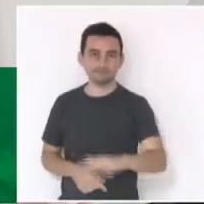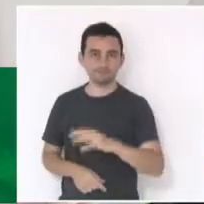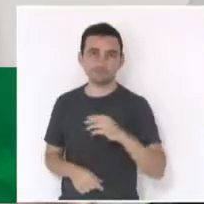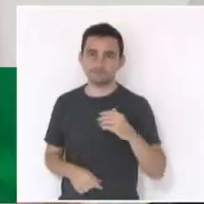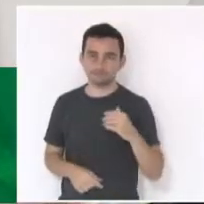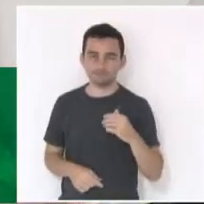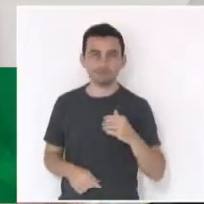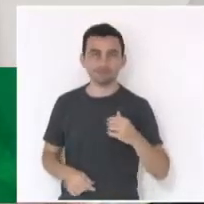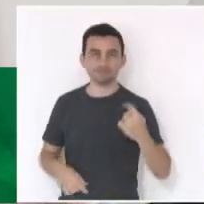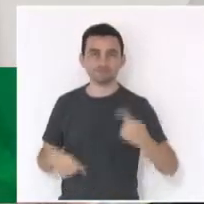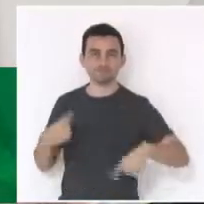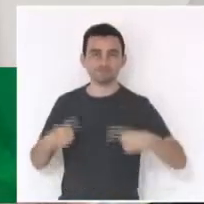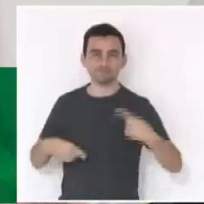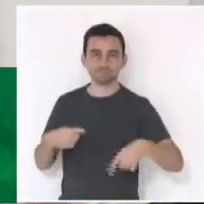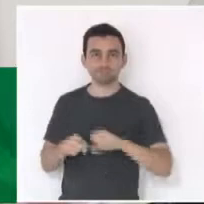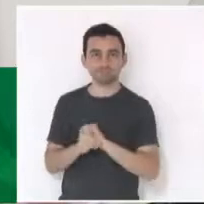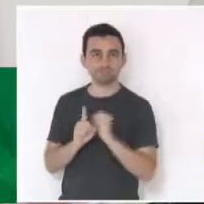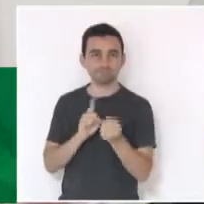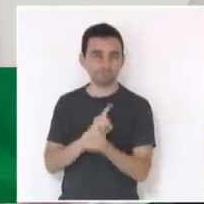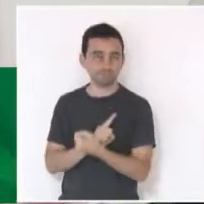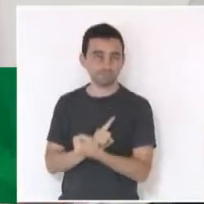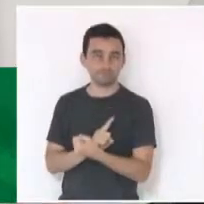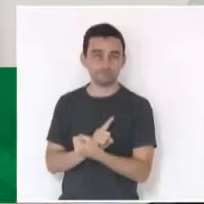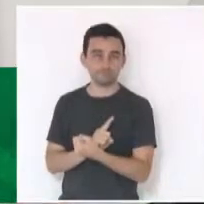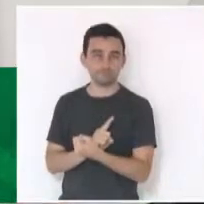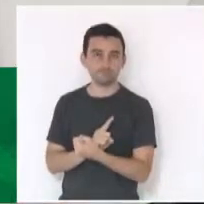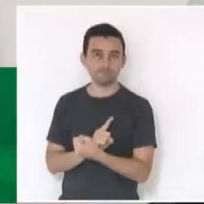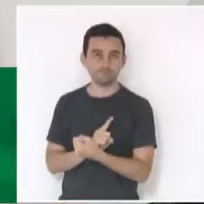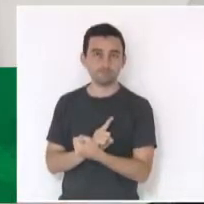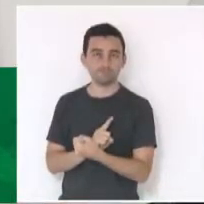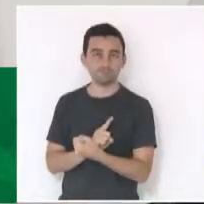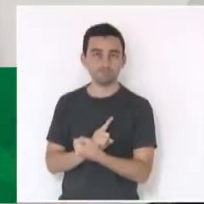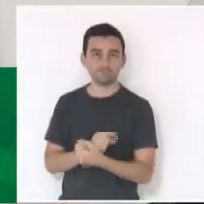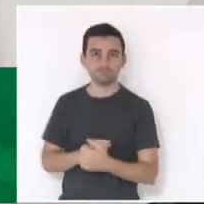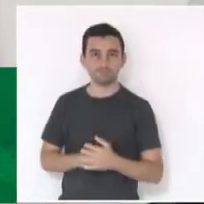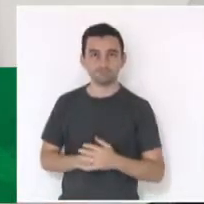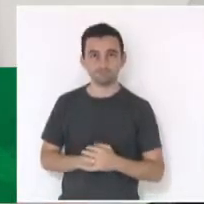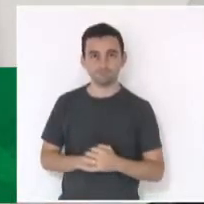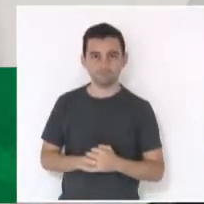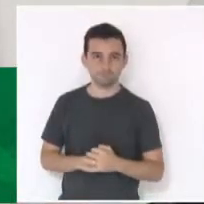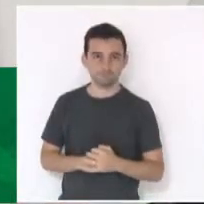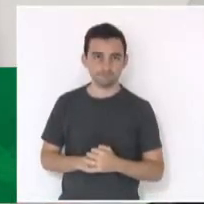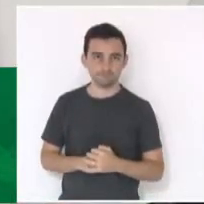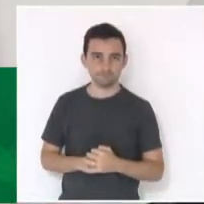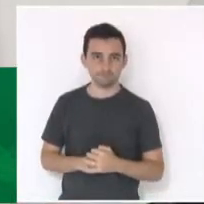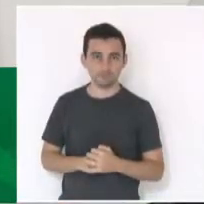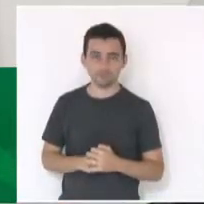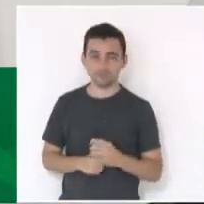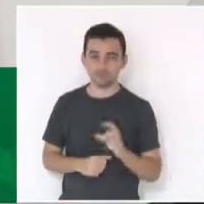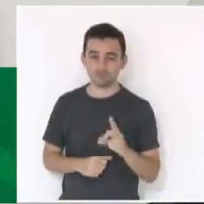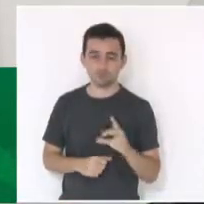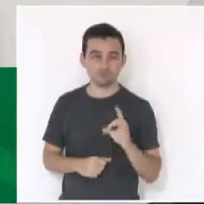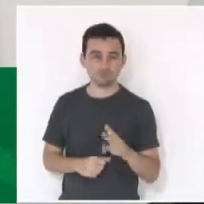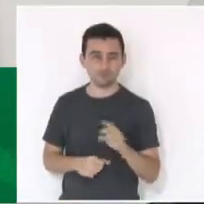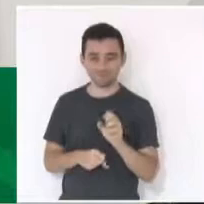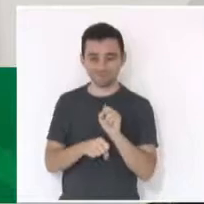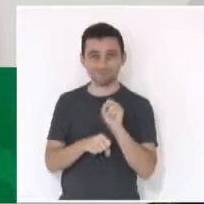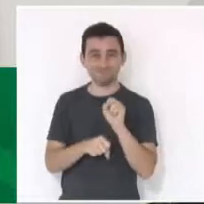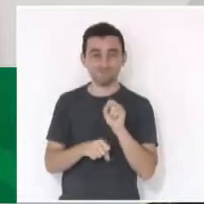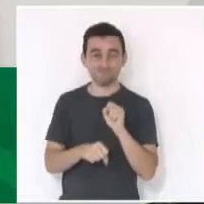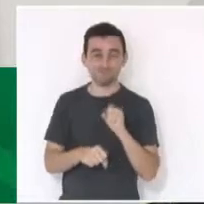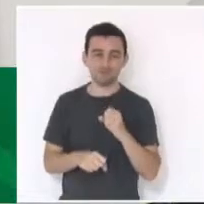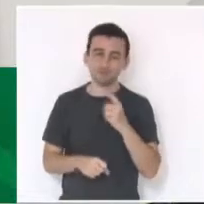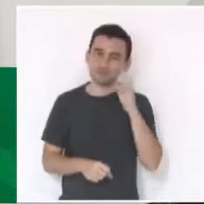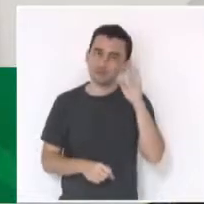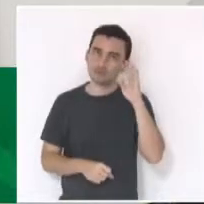políticas sociais Como fazer sofá e de fazer esse congelamento para